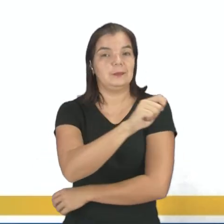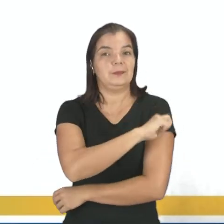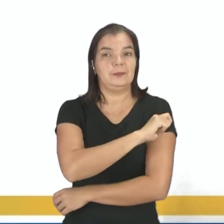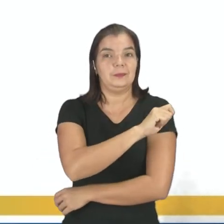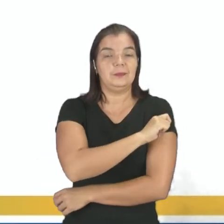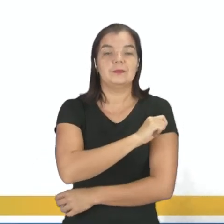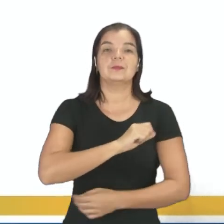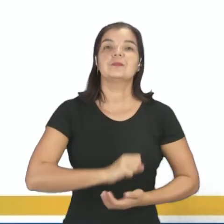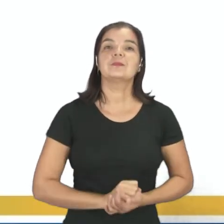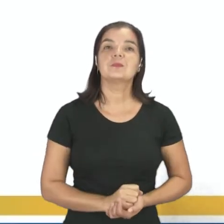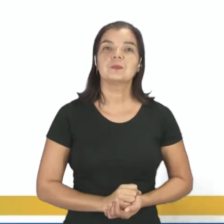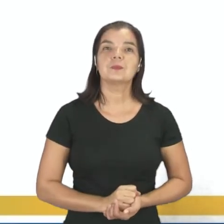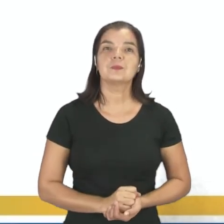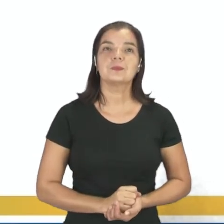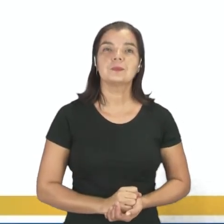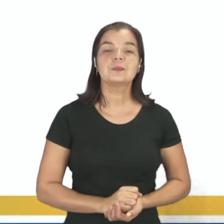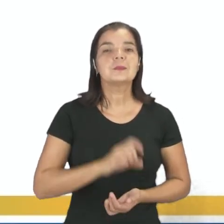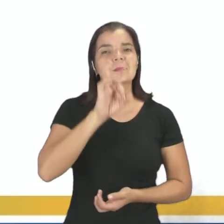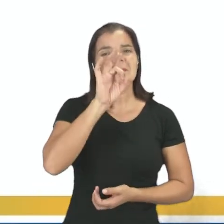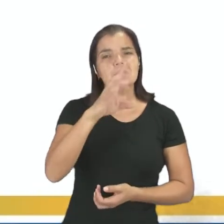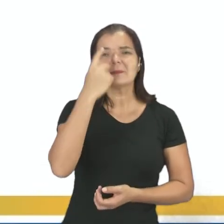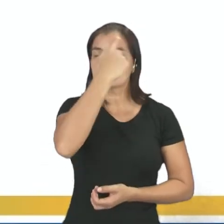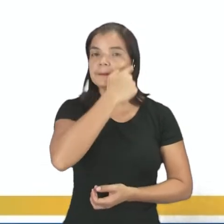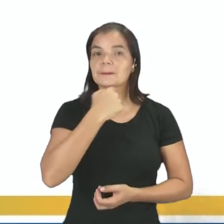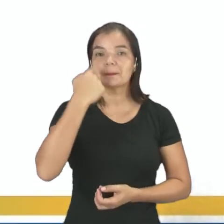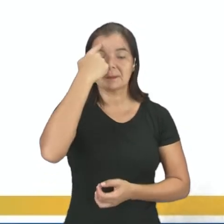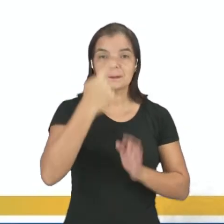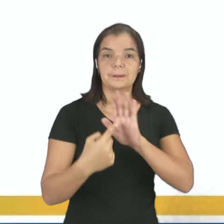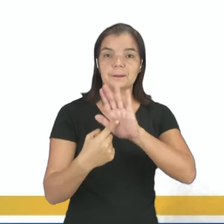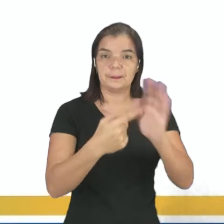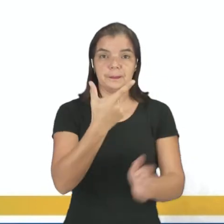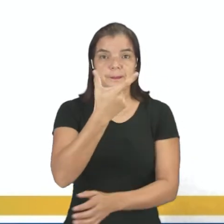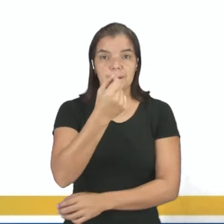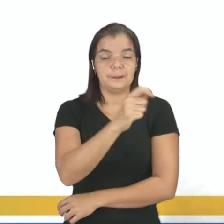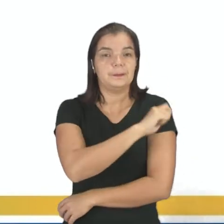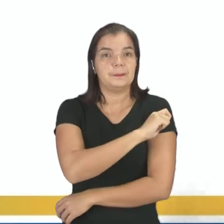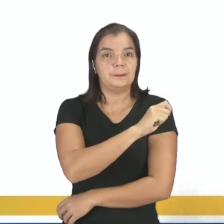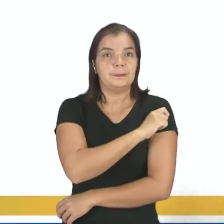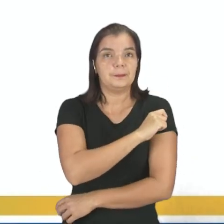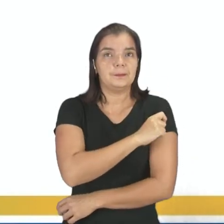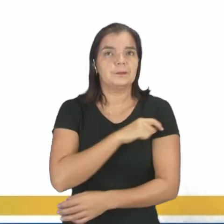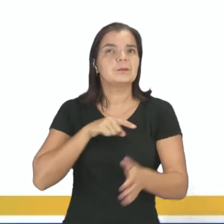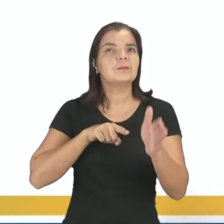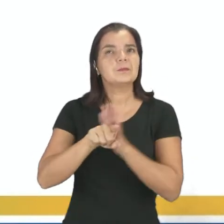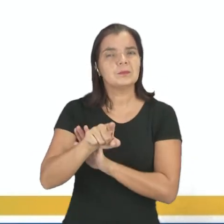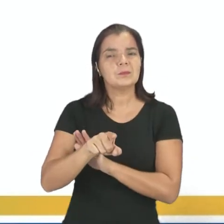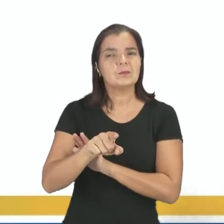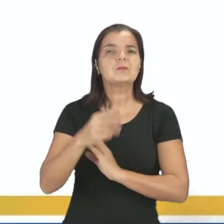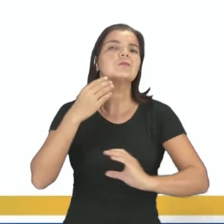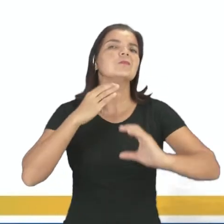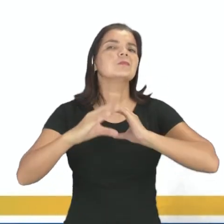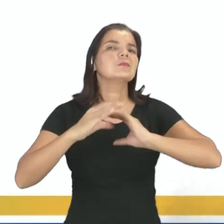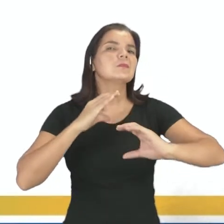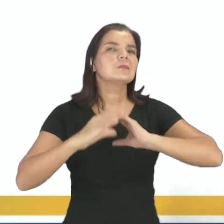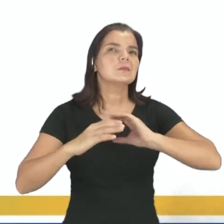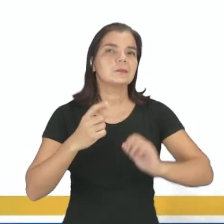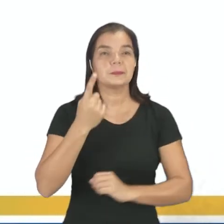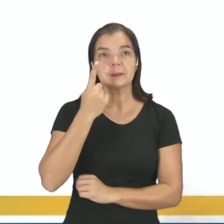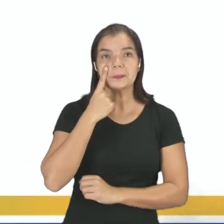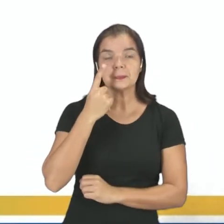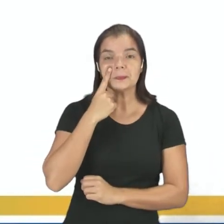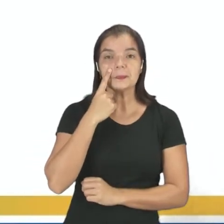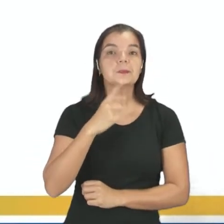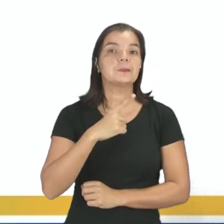aí 20 alunos. Se cada roxinho aqui ele representa 20 alunos, ele perguntou a respeito de música. Veja que